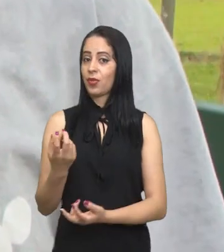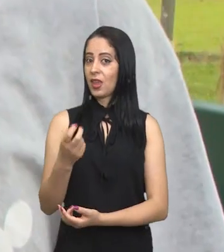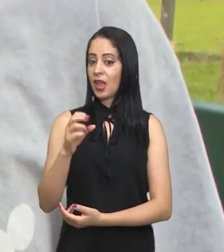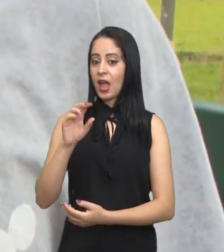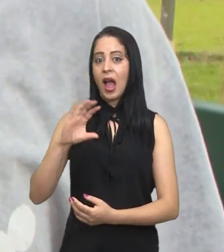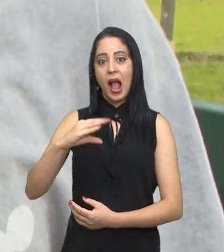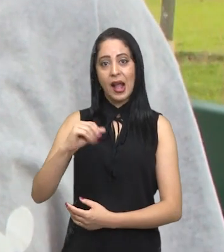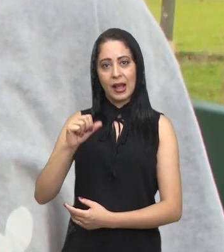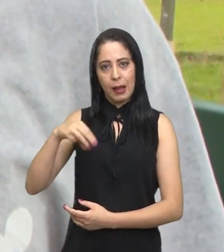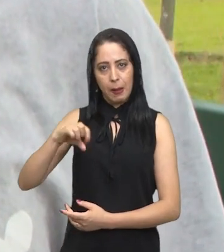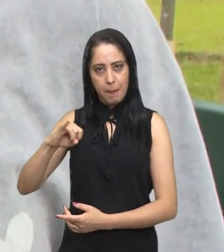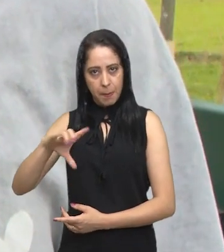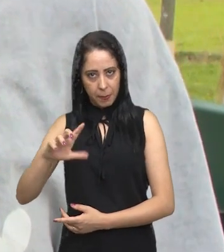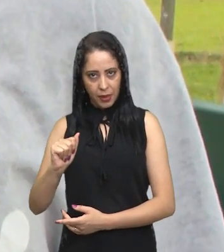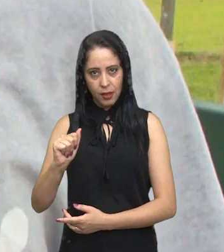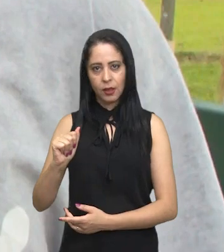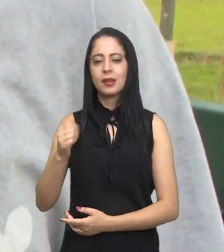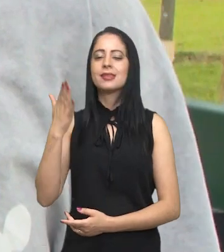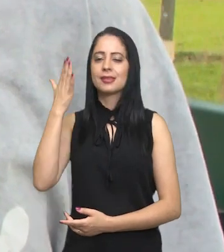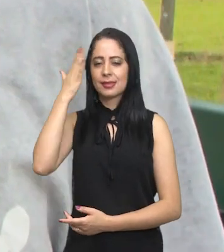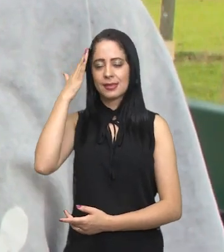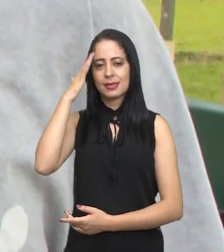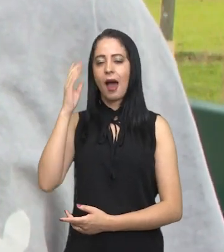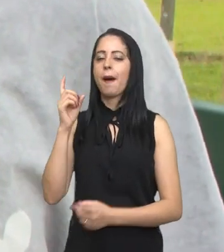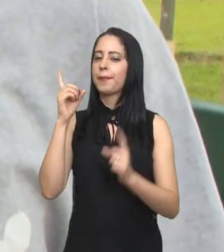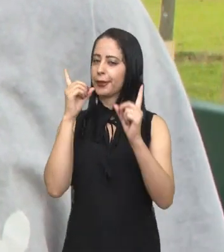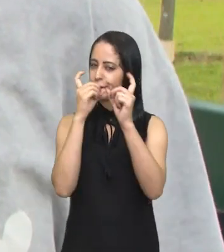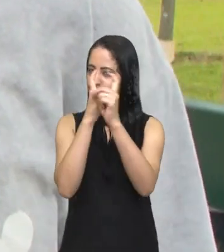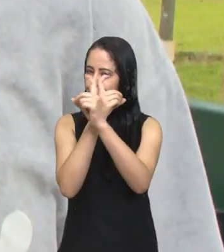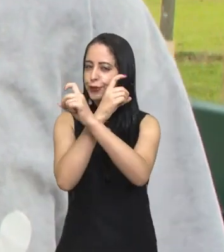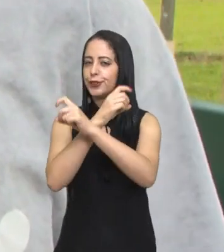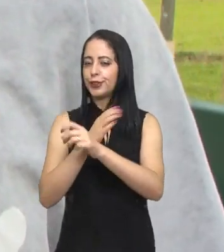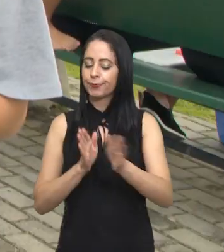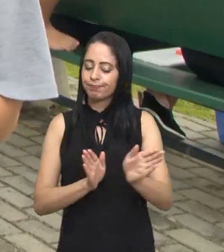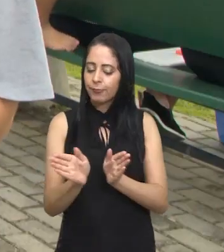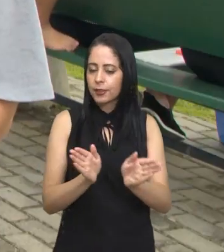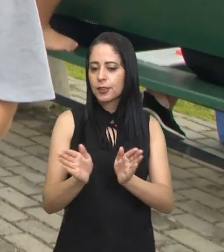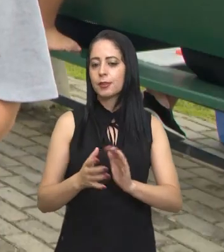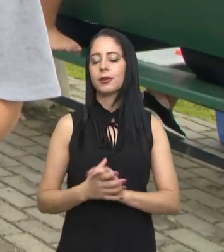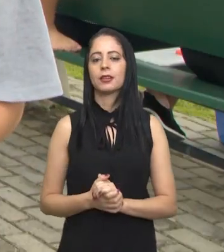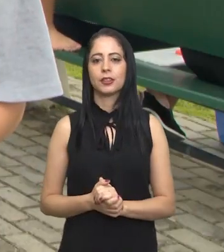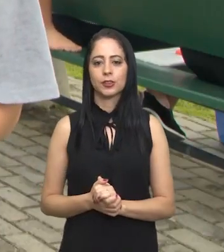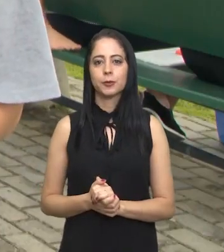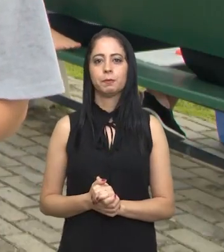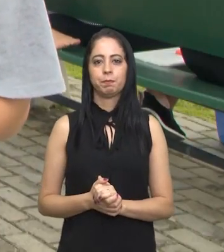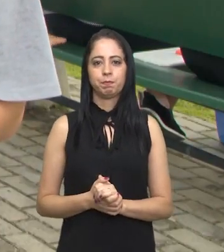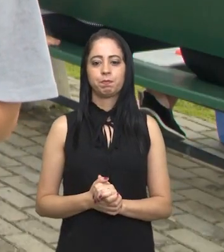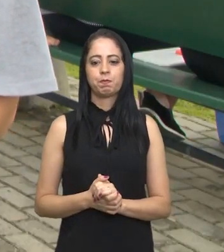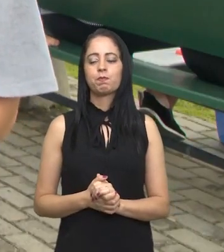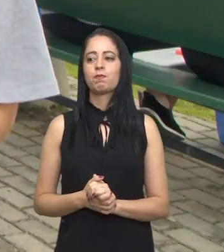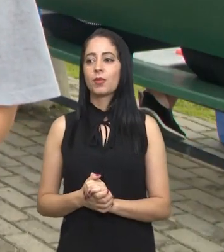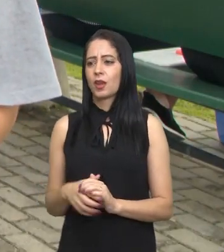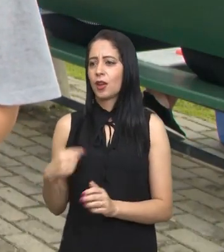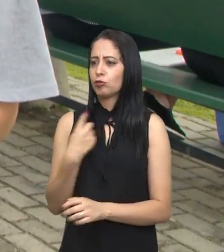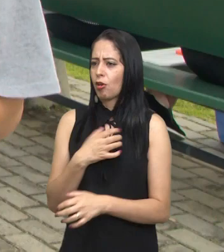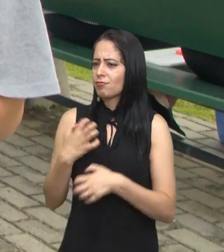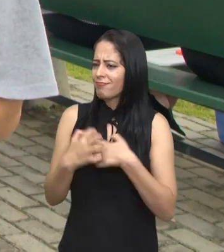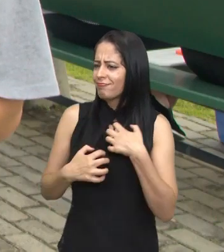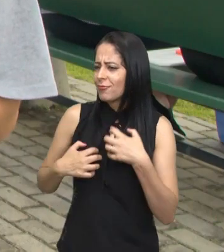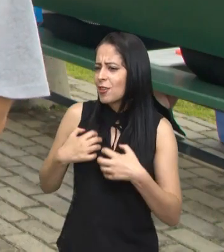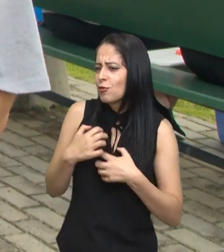10 anos a Camila mãe dele sabe as dificuldades na busca por acesso a gente passa por um período de